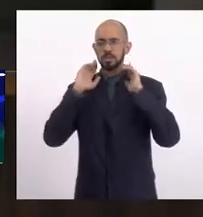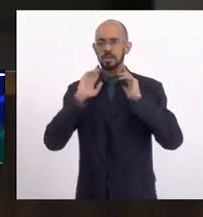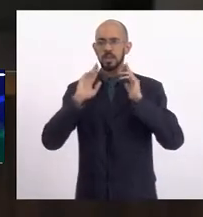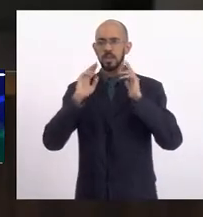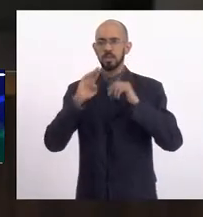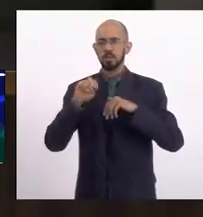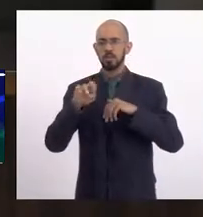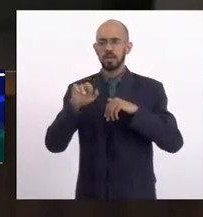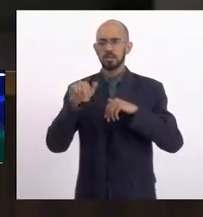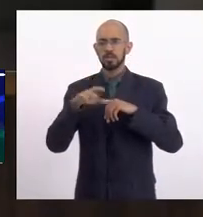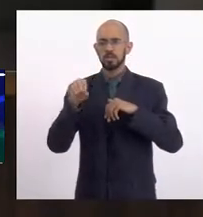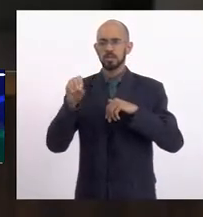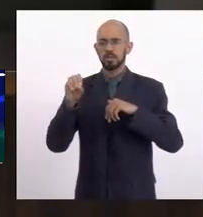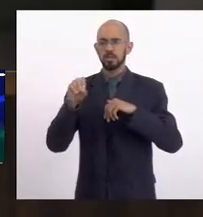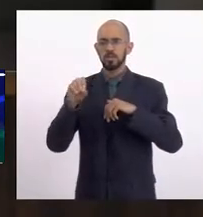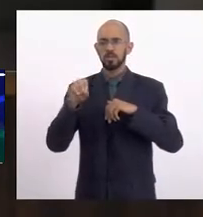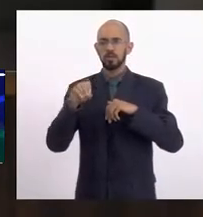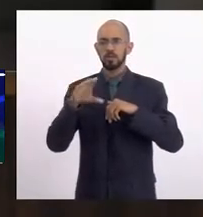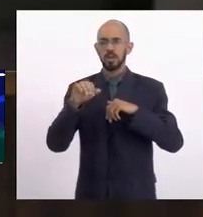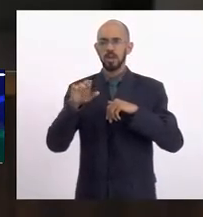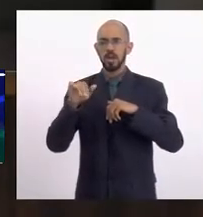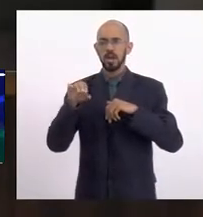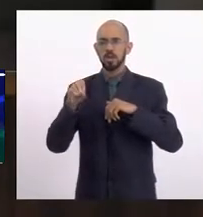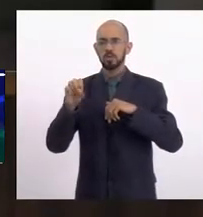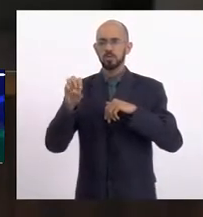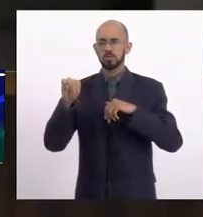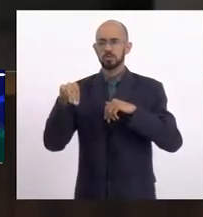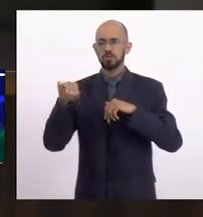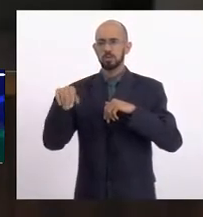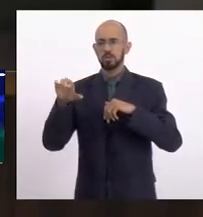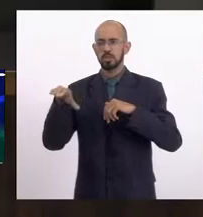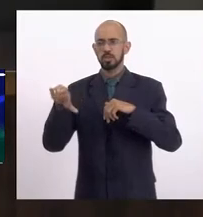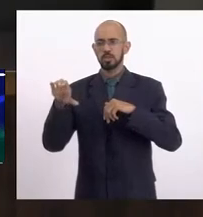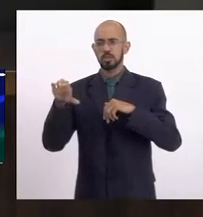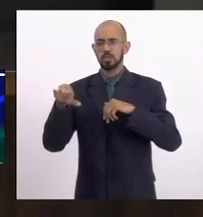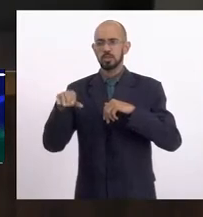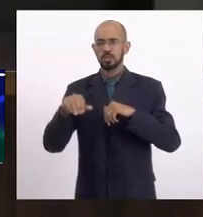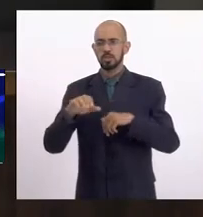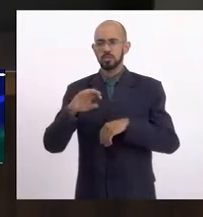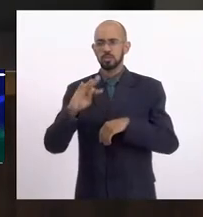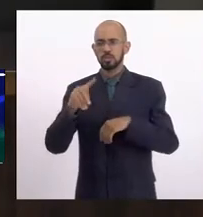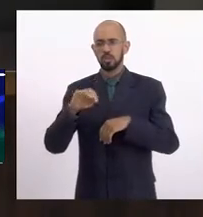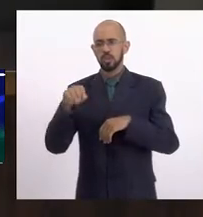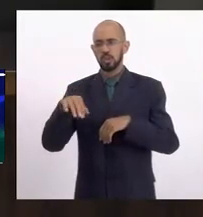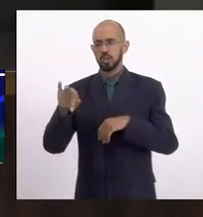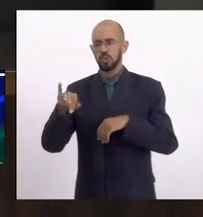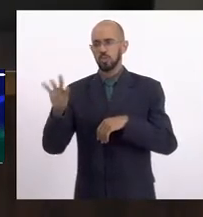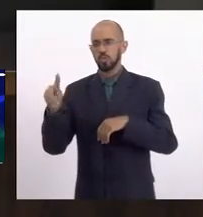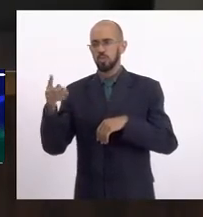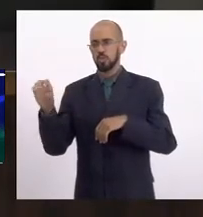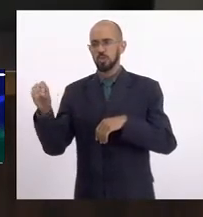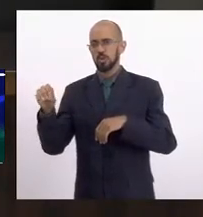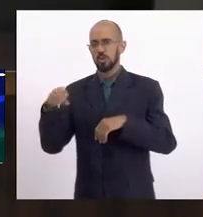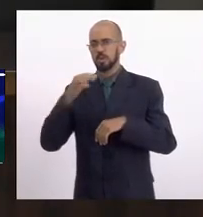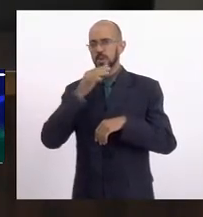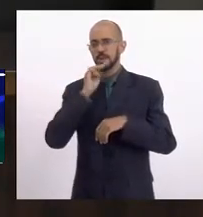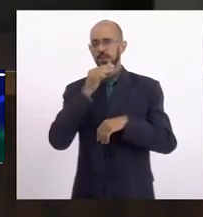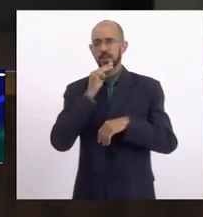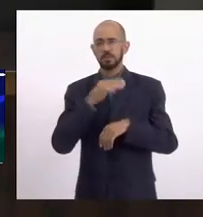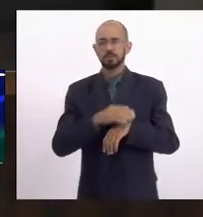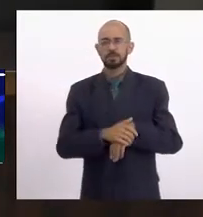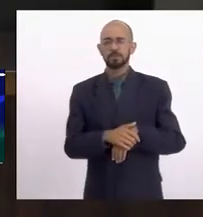brazão Carlos minc Subtenente Bernardo Chiquinho da Mangueira se parecer pela comissão de legislação da sua condição